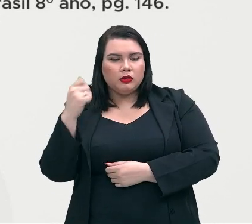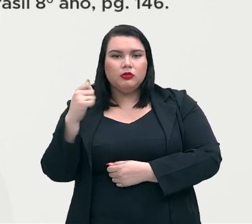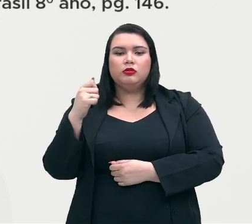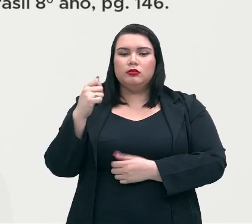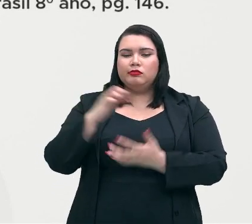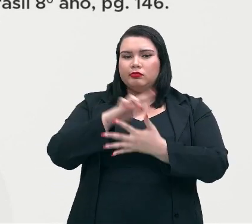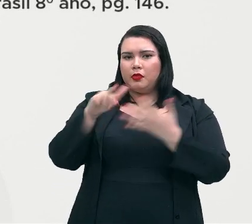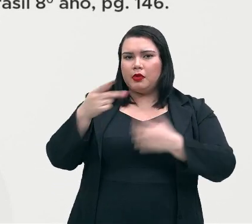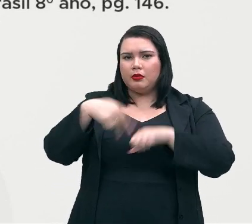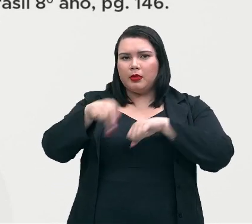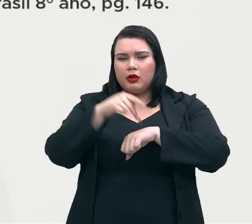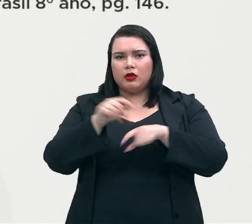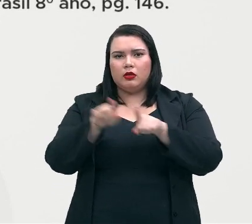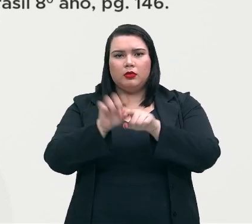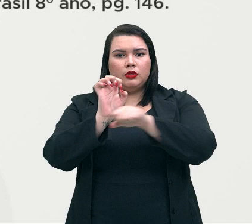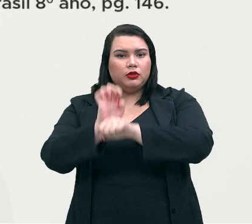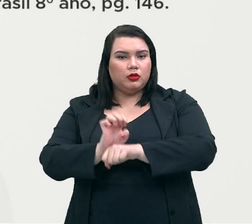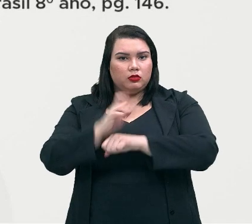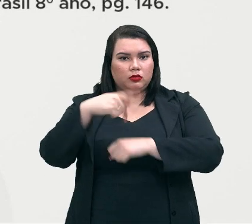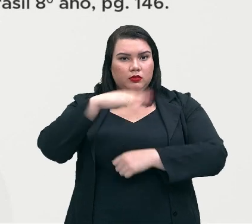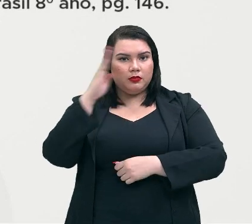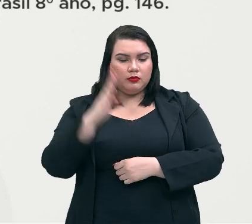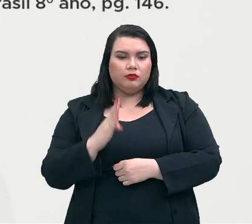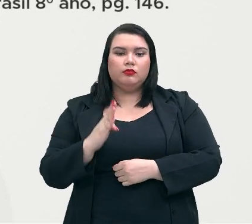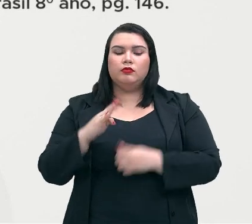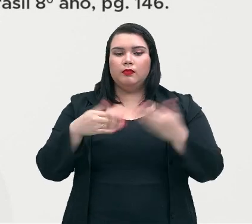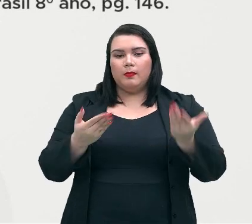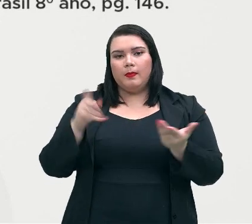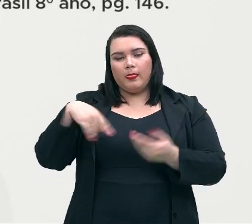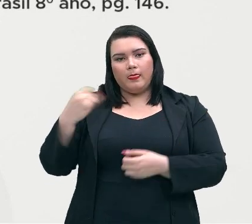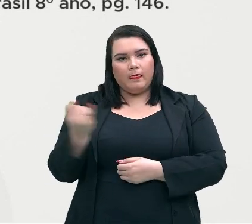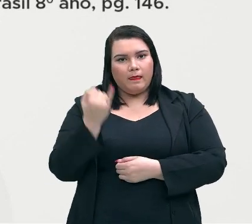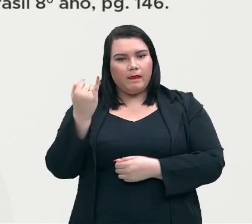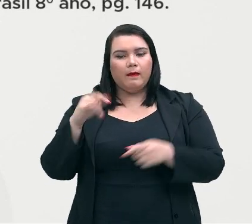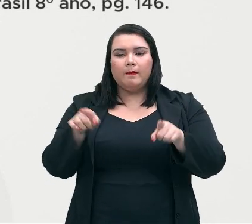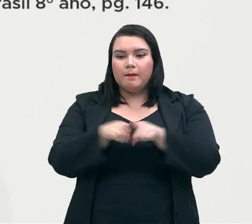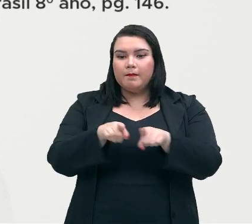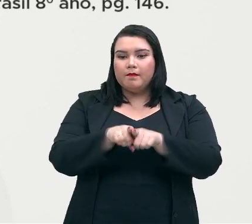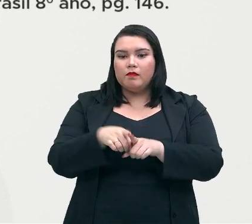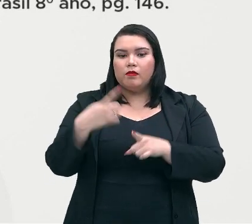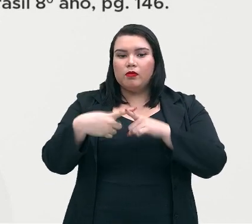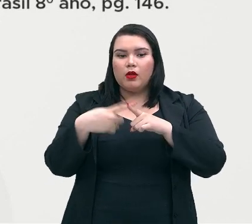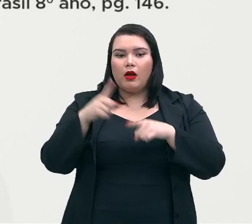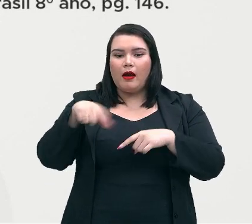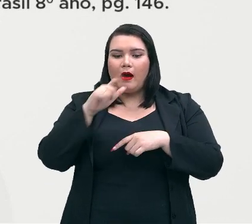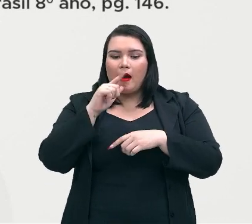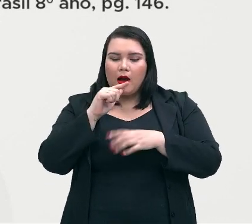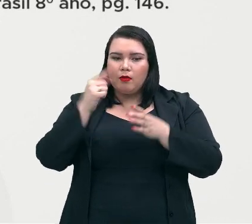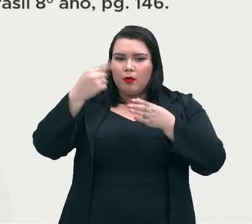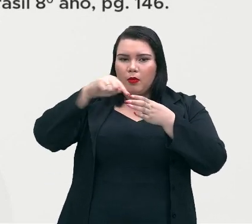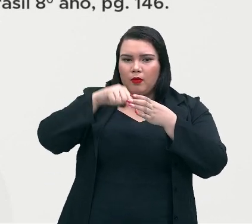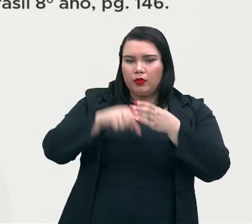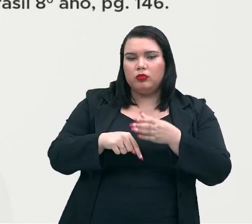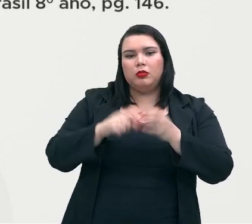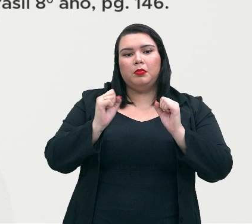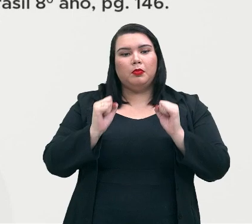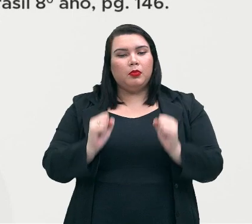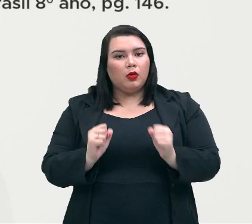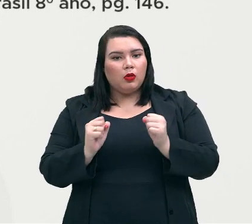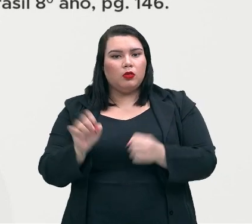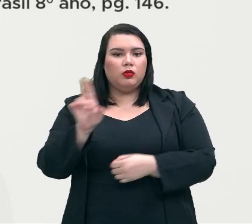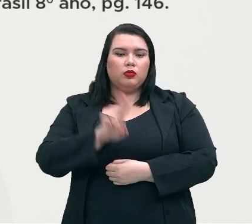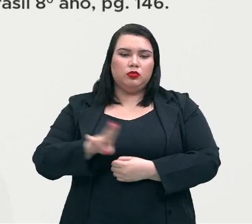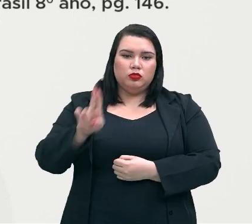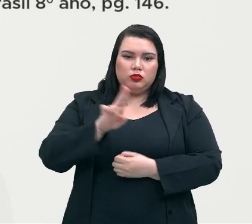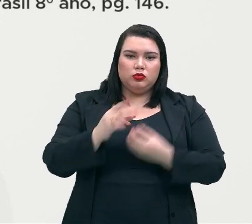Paraguai, tá certo, gente? Então, a gente observa que eles são muito importantes também, porque são águas subterrâneas que podem, né, ser